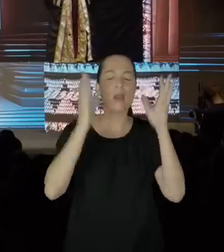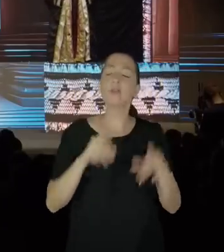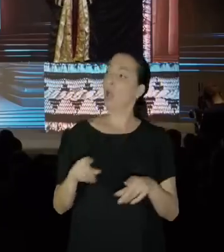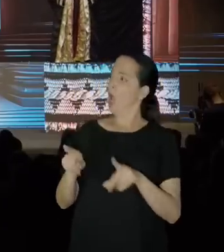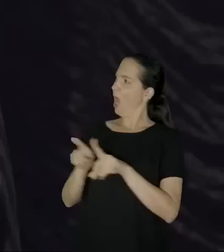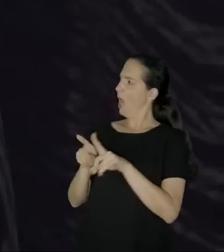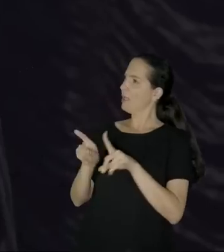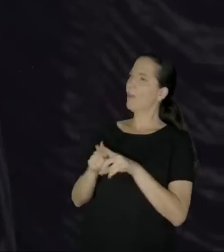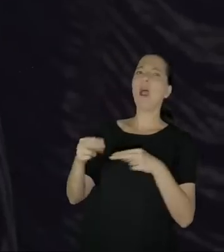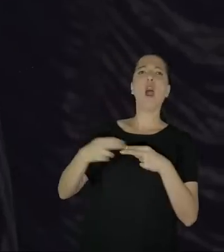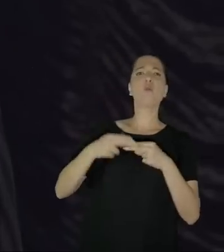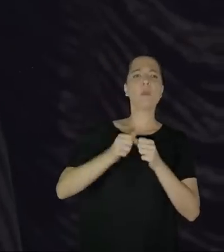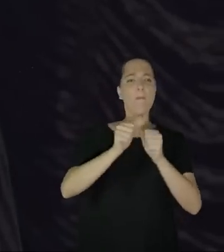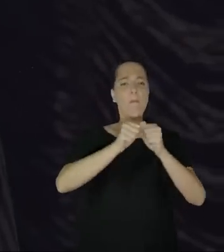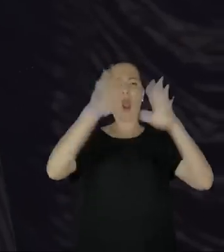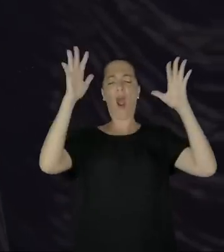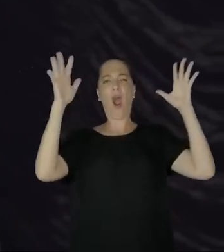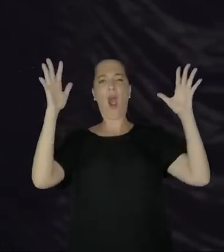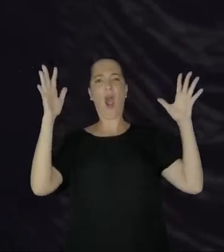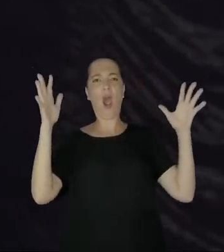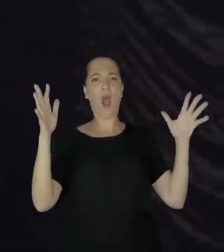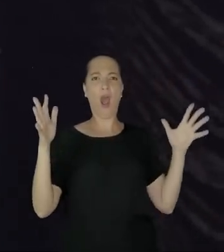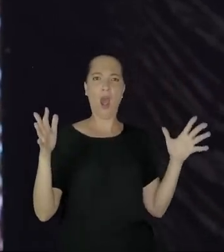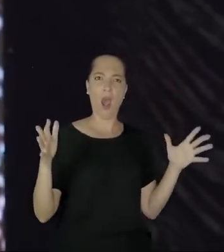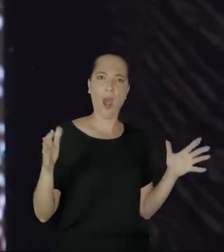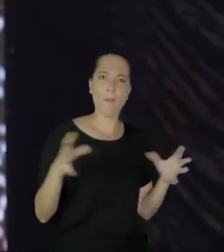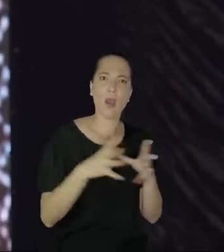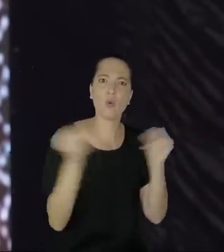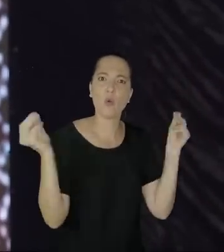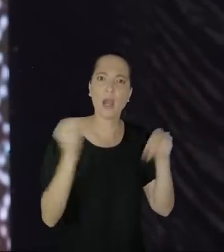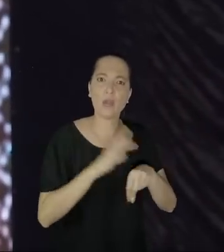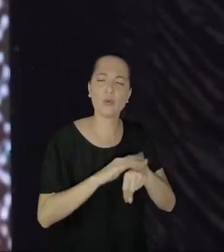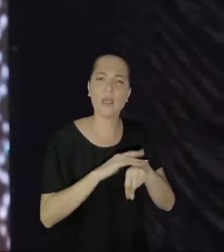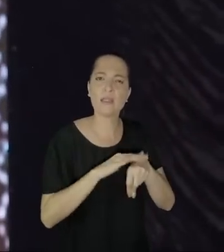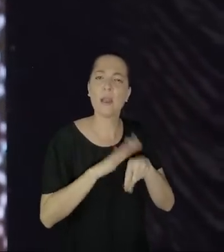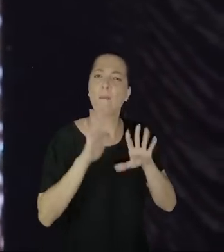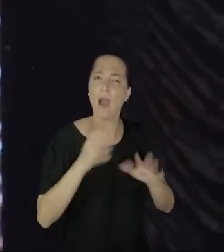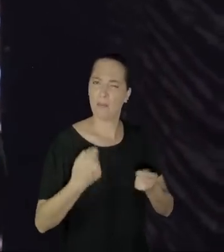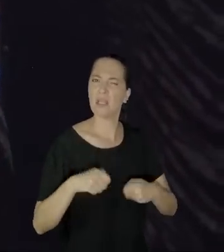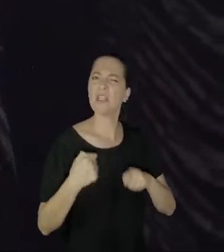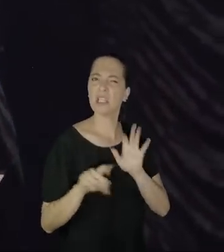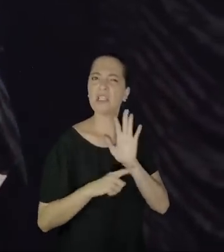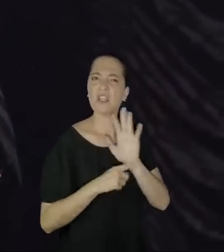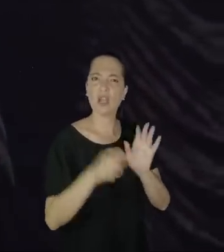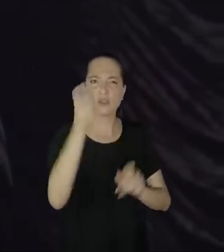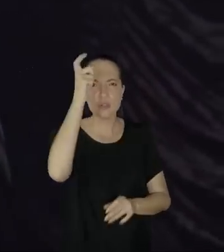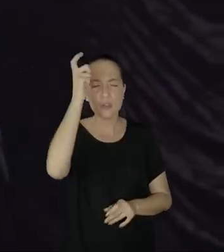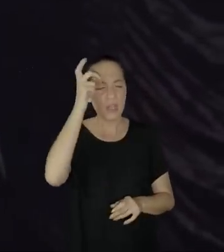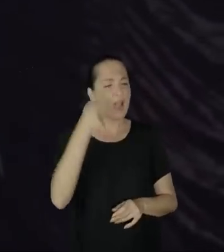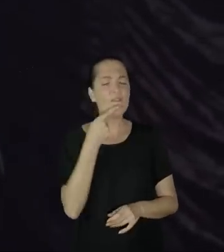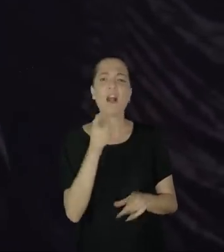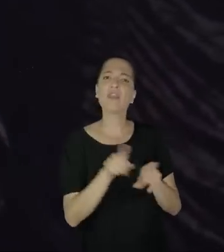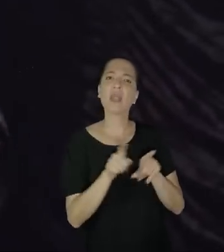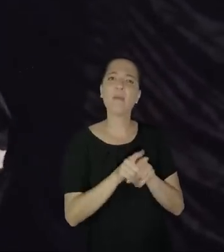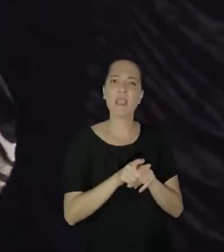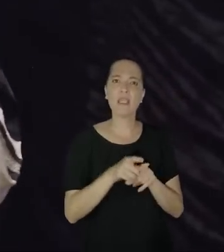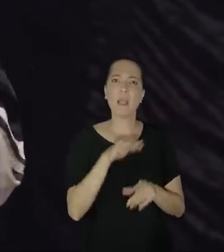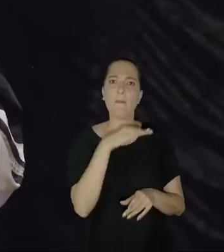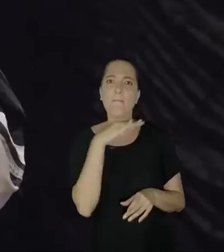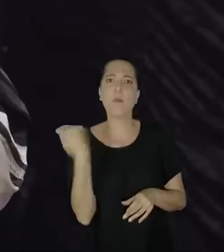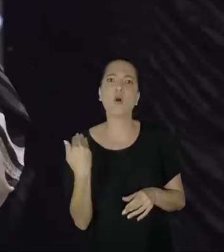curar doenças e com a ajuda dos demônios. Ele diz que ressuscita os mortos.